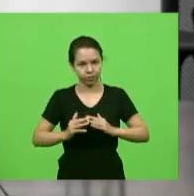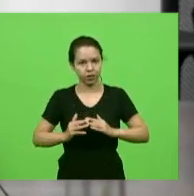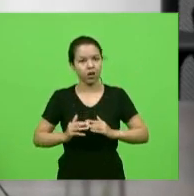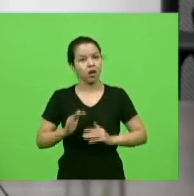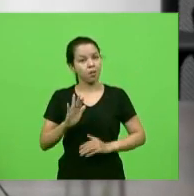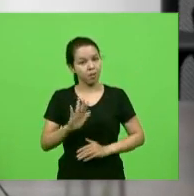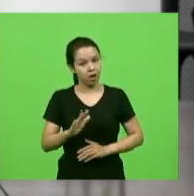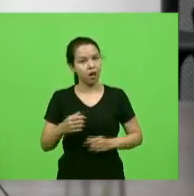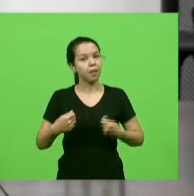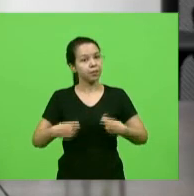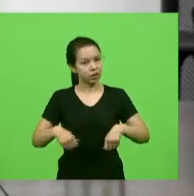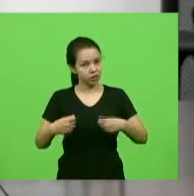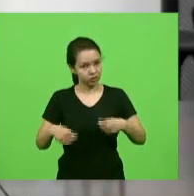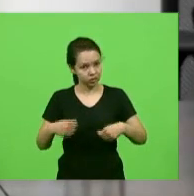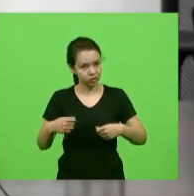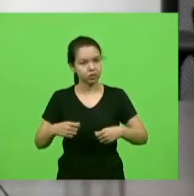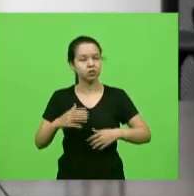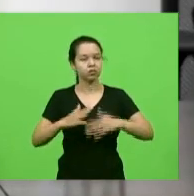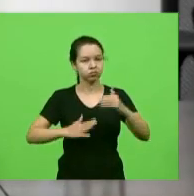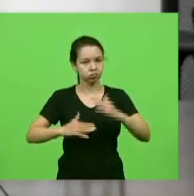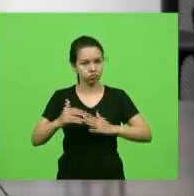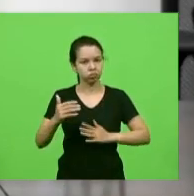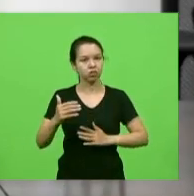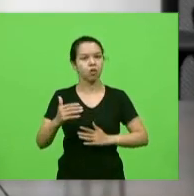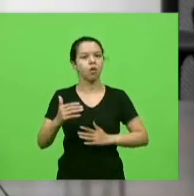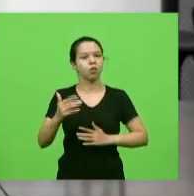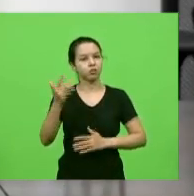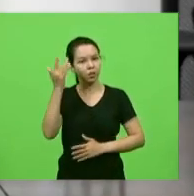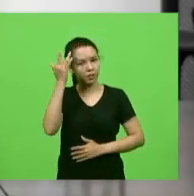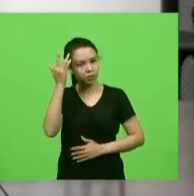com sabedoria e serenidade.